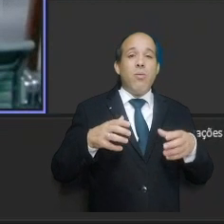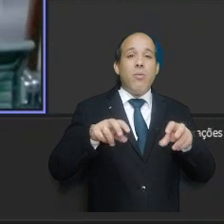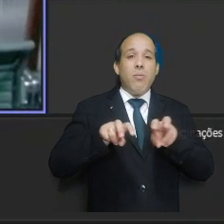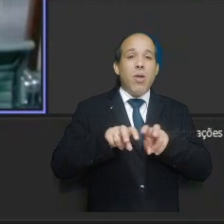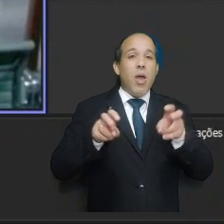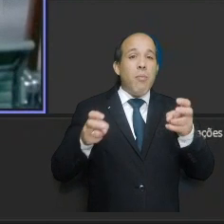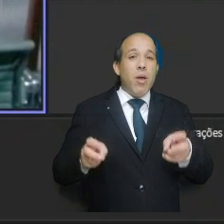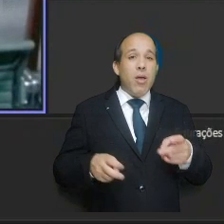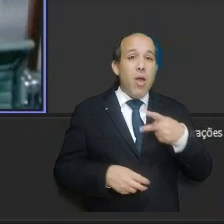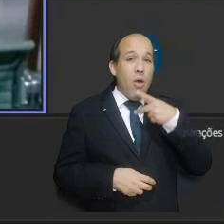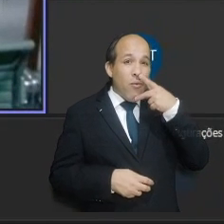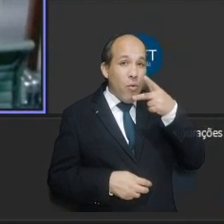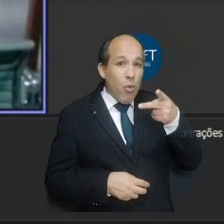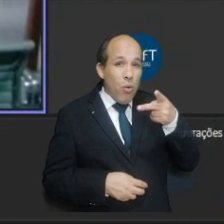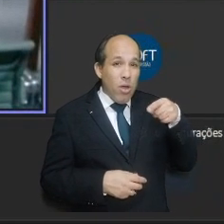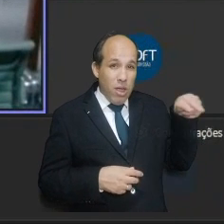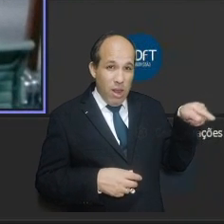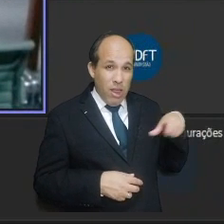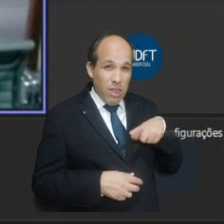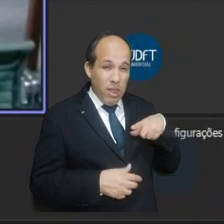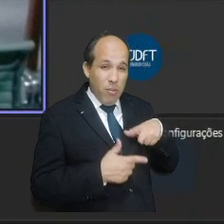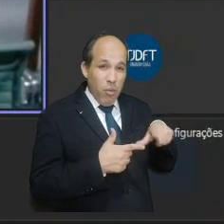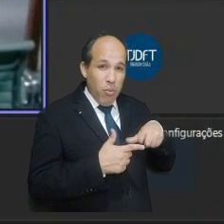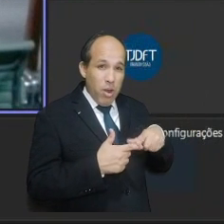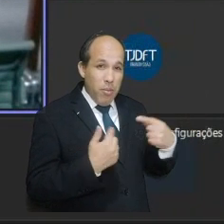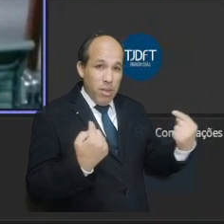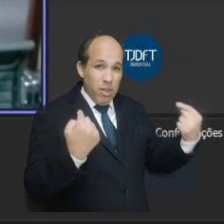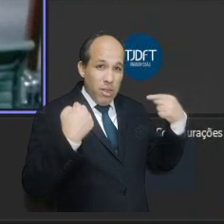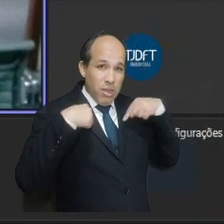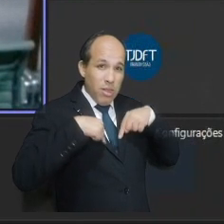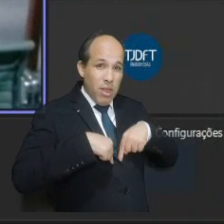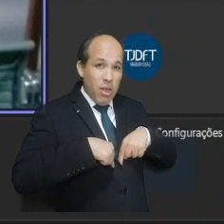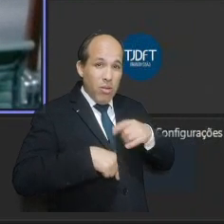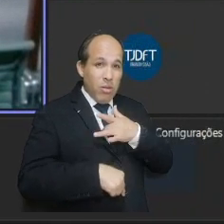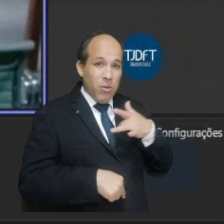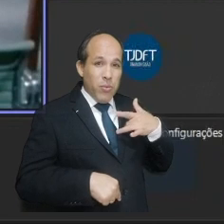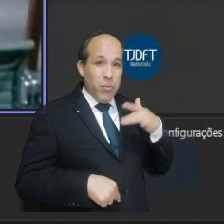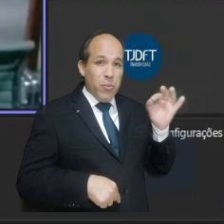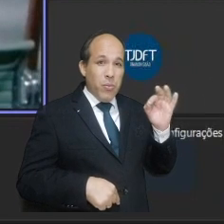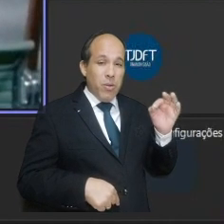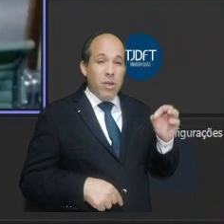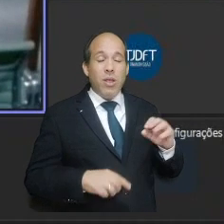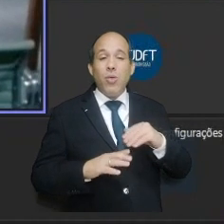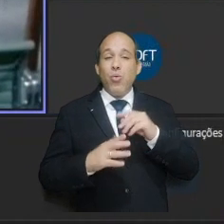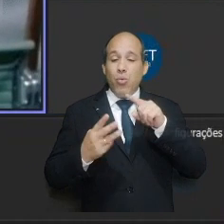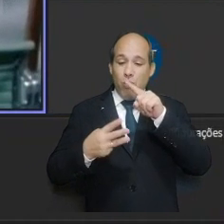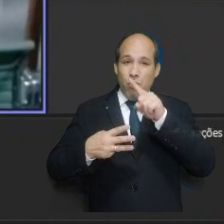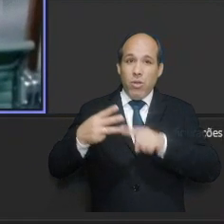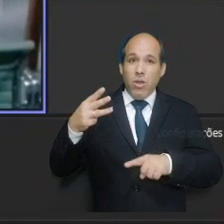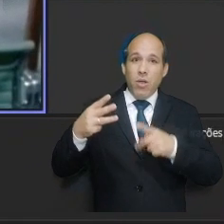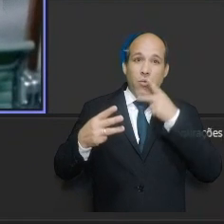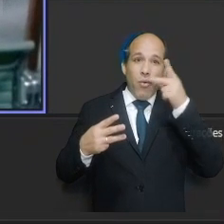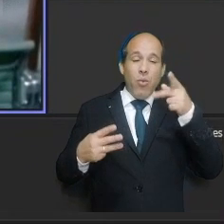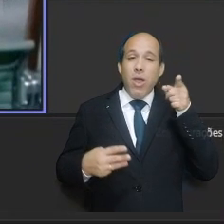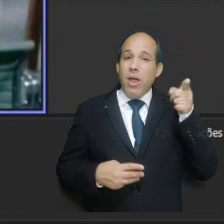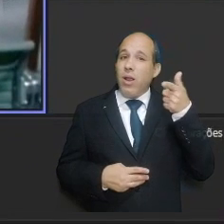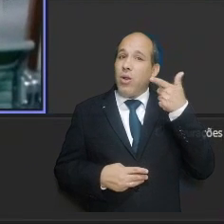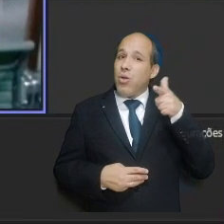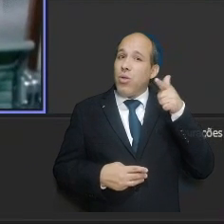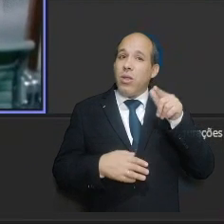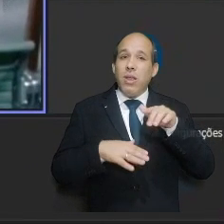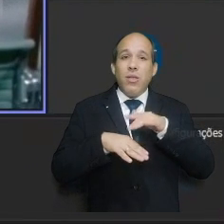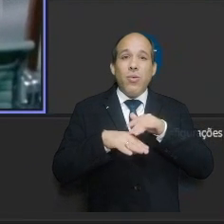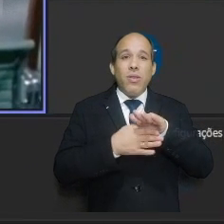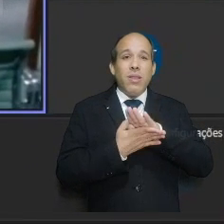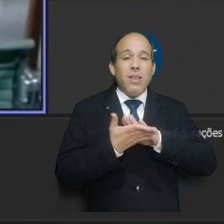em nenhum deles constam que ela possui valvulopatia. Muito pelo contrário. Todos eles constam que ela não tem